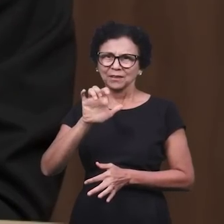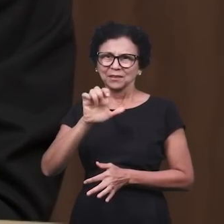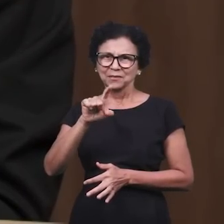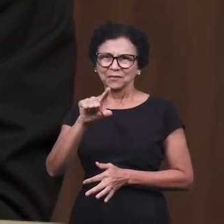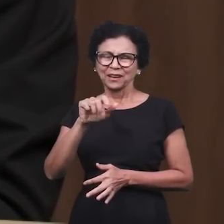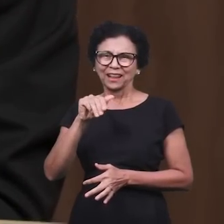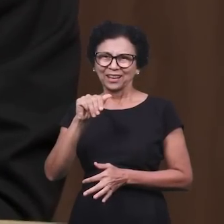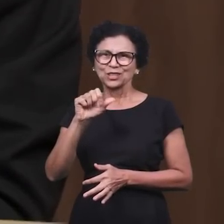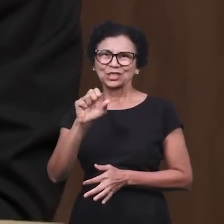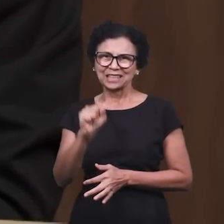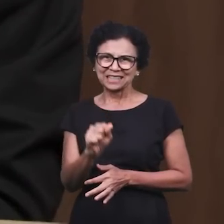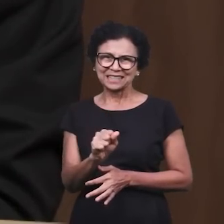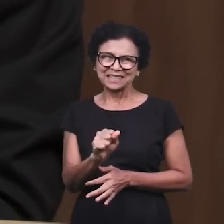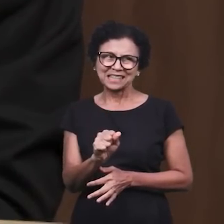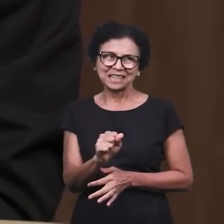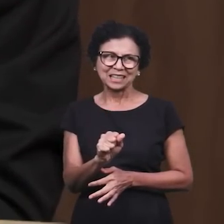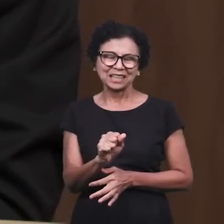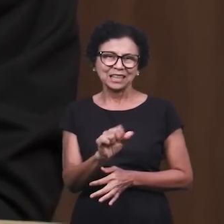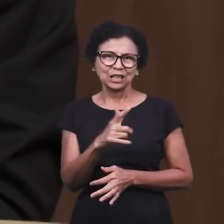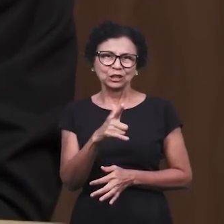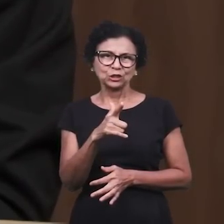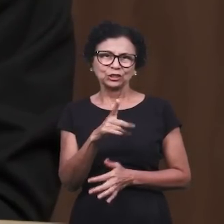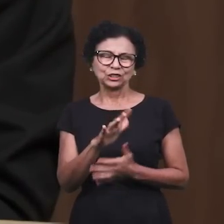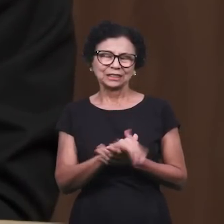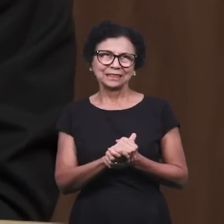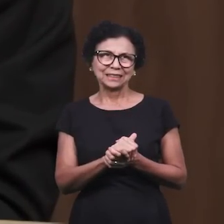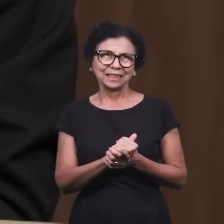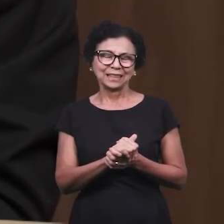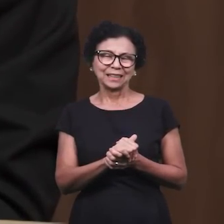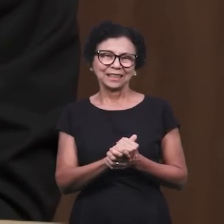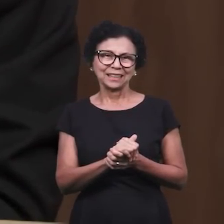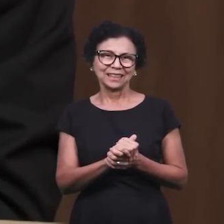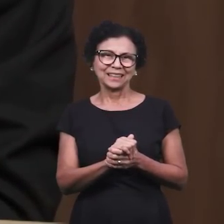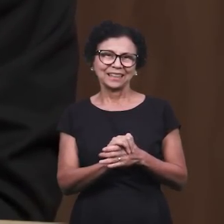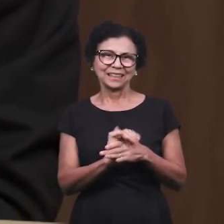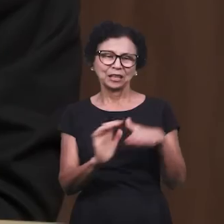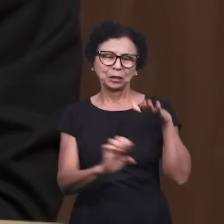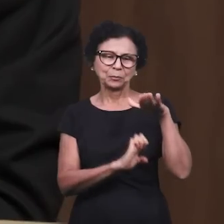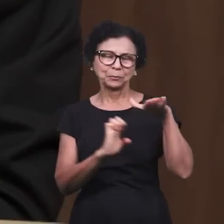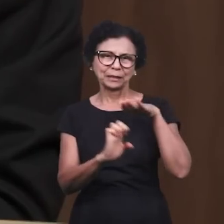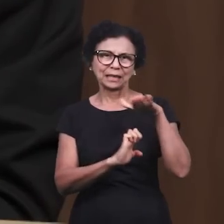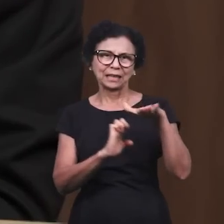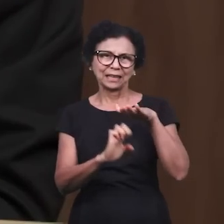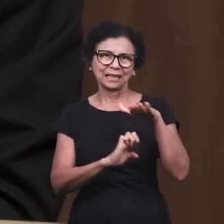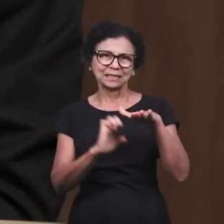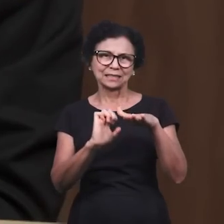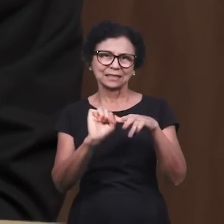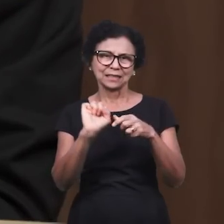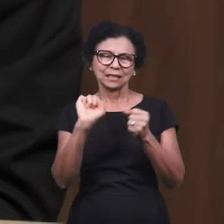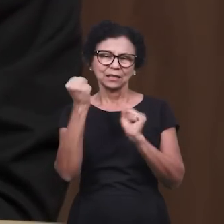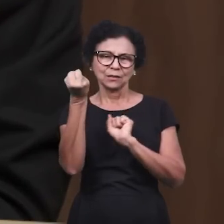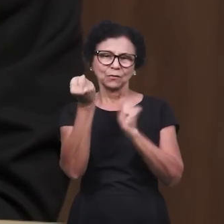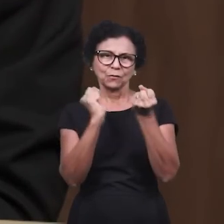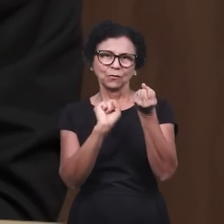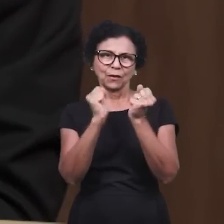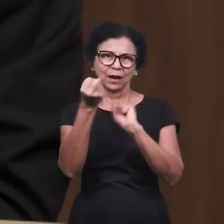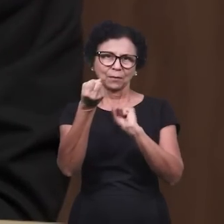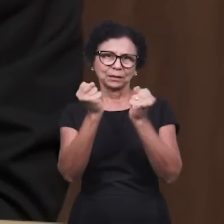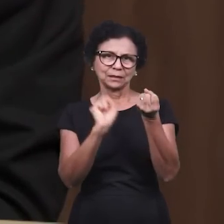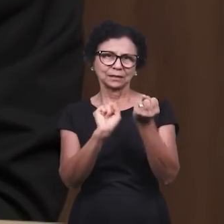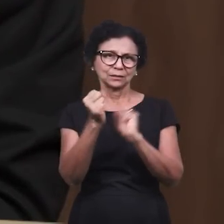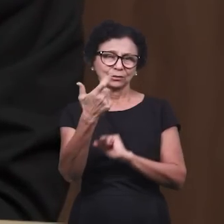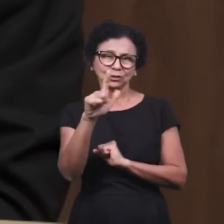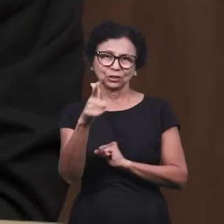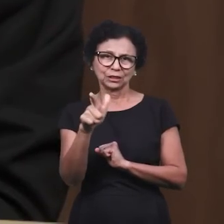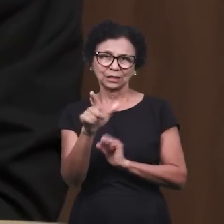Exatamente. né? Não se comprava flechas no mercado. A flecha era preparada pelo próprio